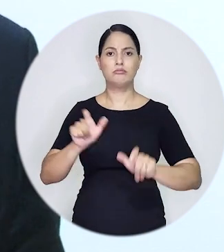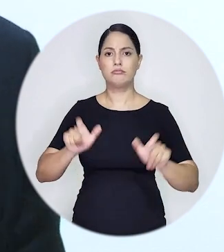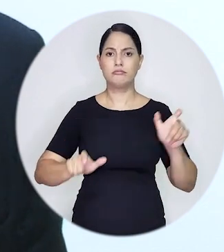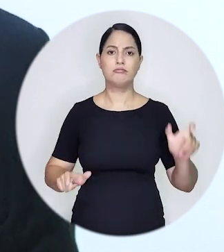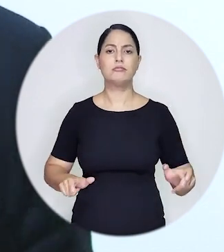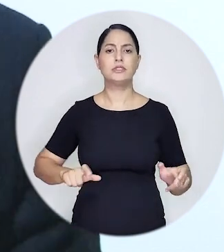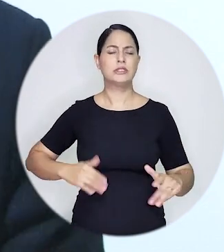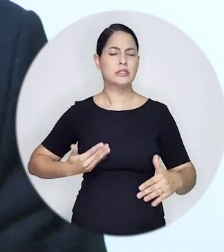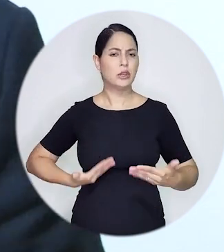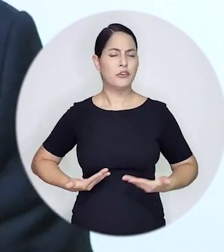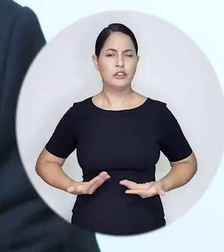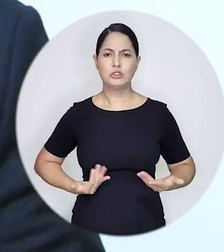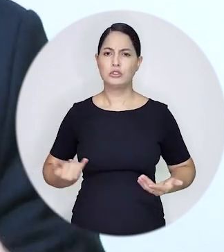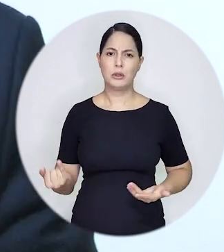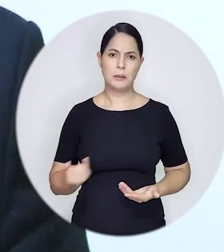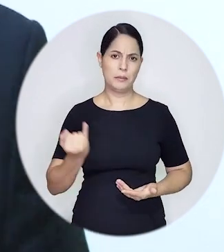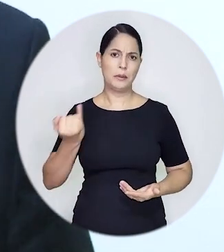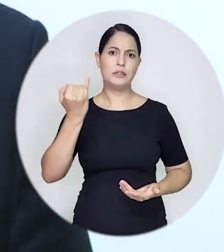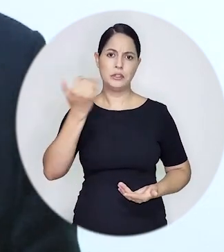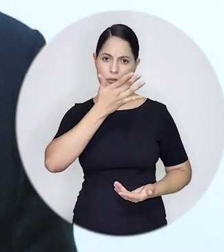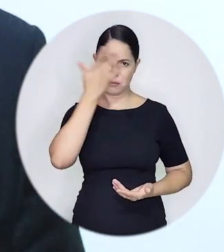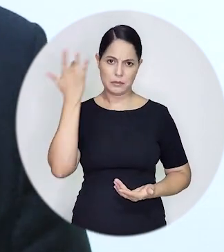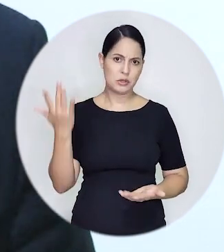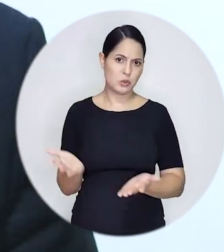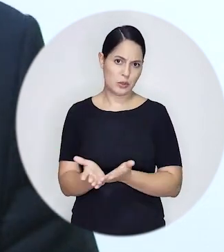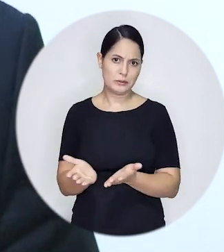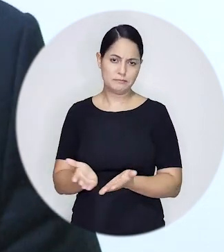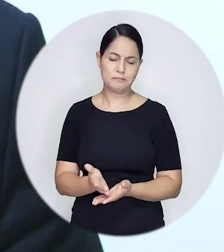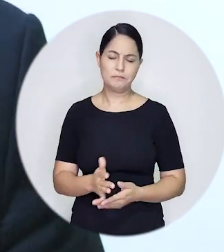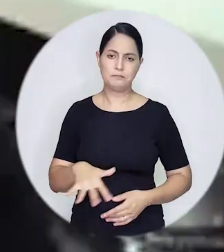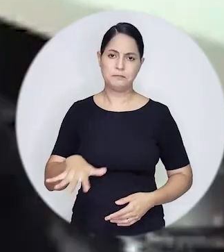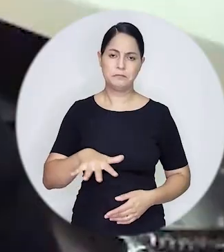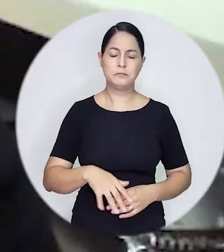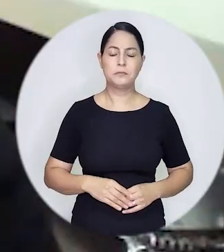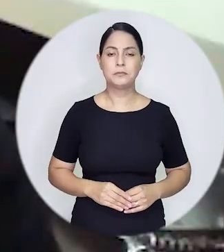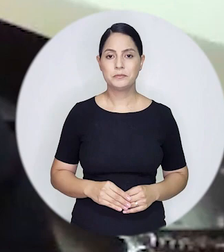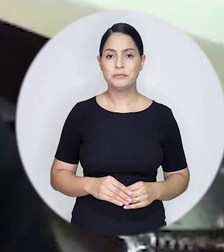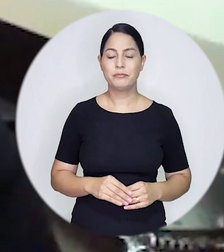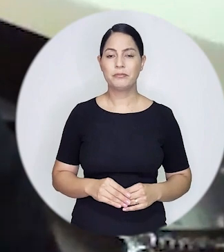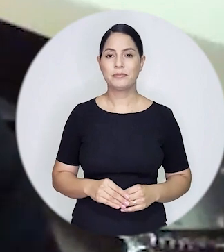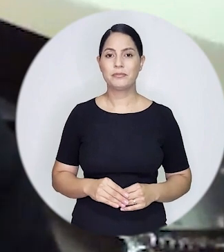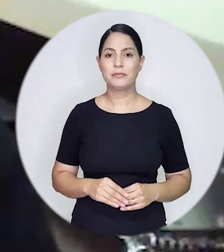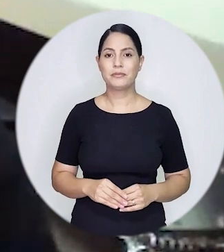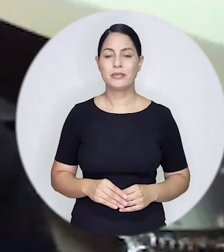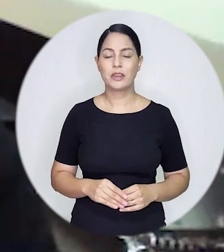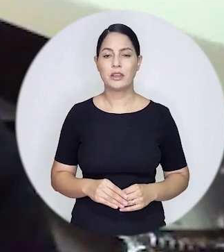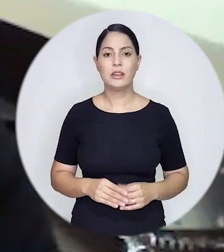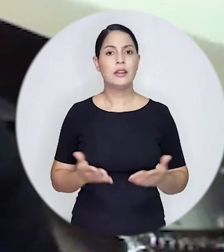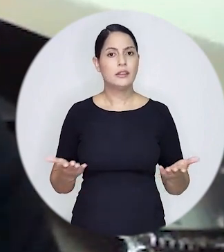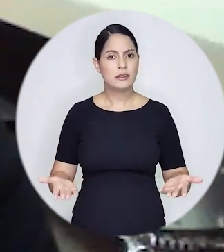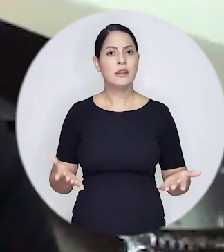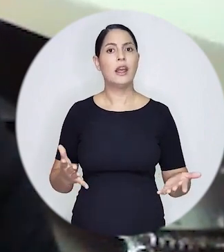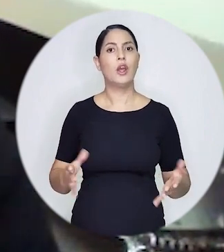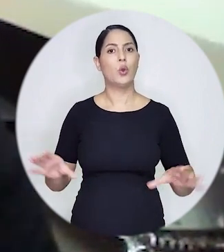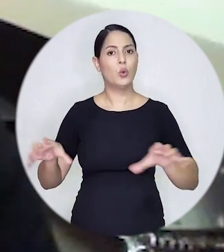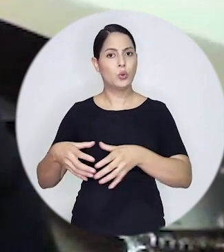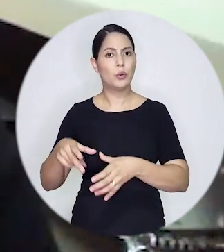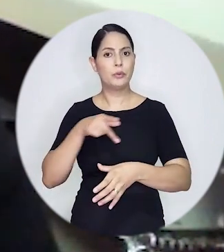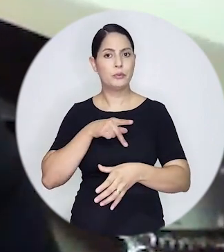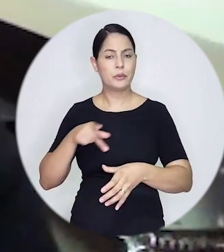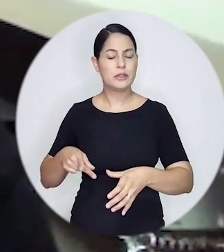direito de todos prestarem esse serviço relevante ao cidadão hipossuficiente. O Colégio de Presidentes, através de seus 27